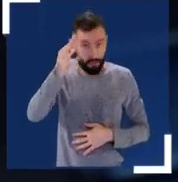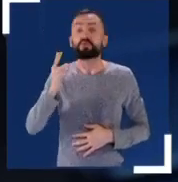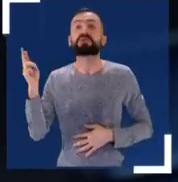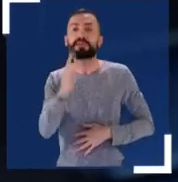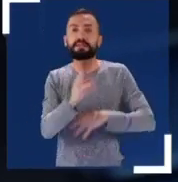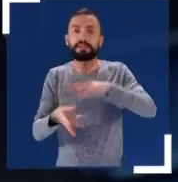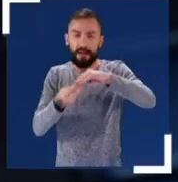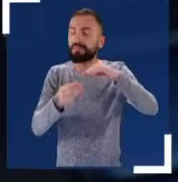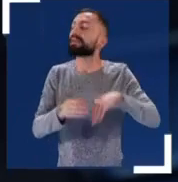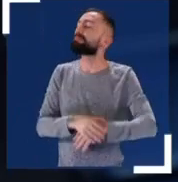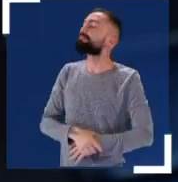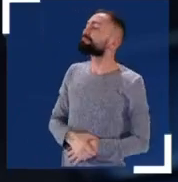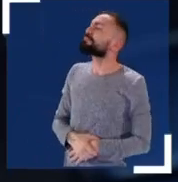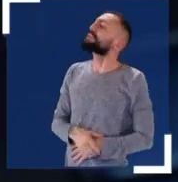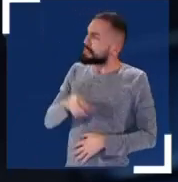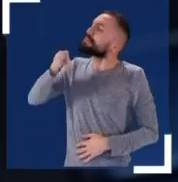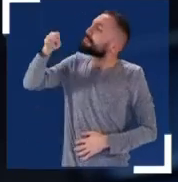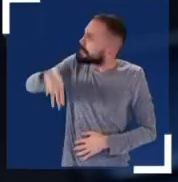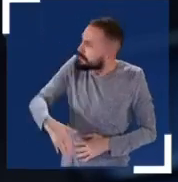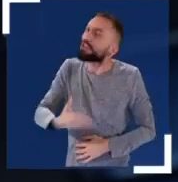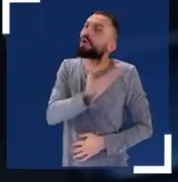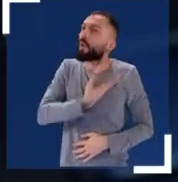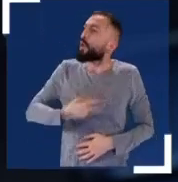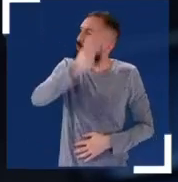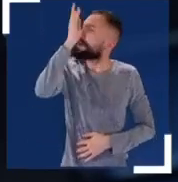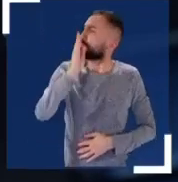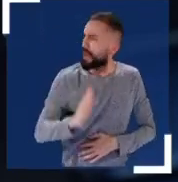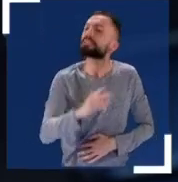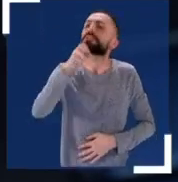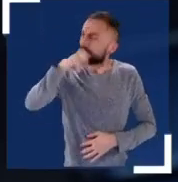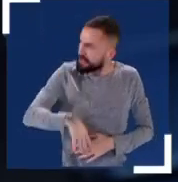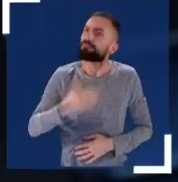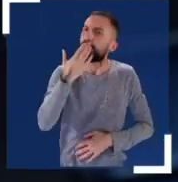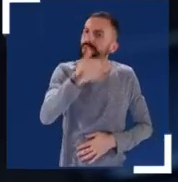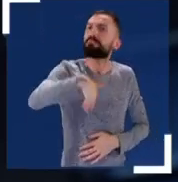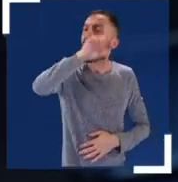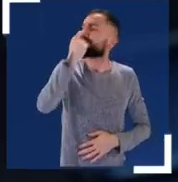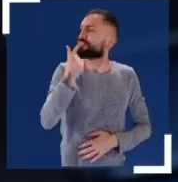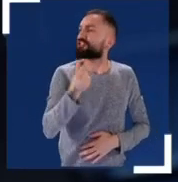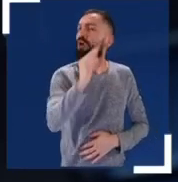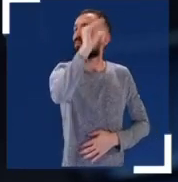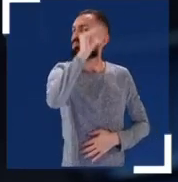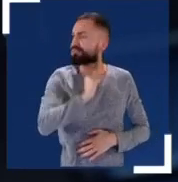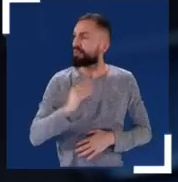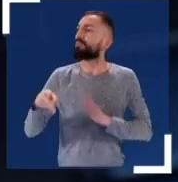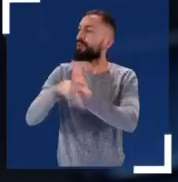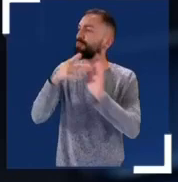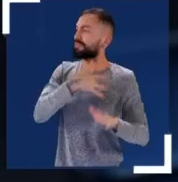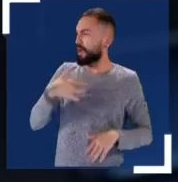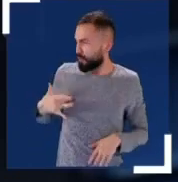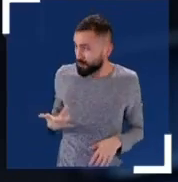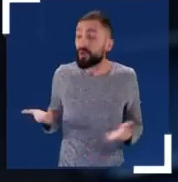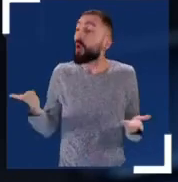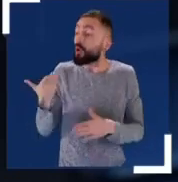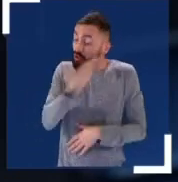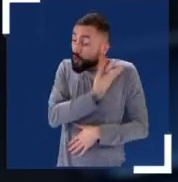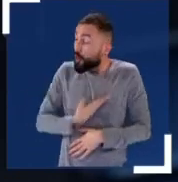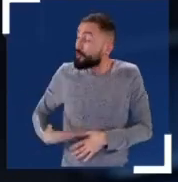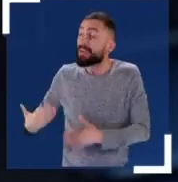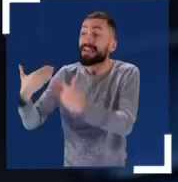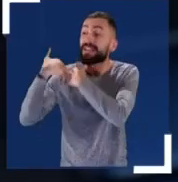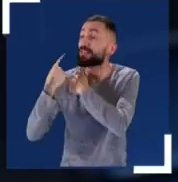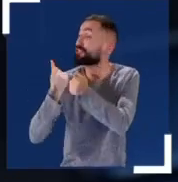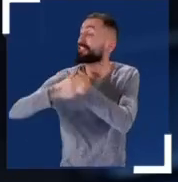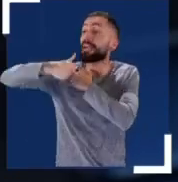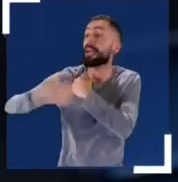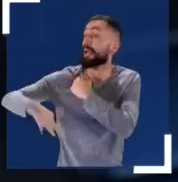do governo federal, no novo Pacto Federativo, mais investimentos para a saúde. É fundamental. Hoje é um custo muito elevado para o governo do estado e, obviamente, para as prefeituras